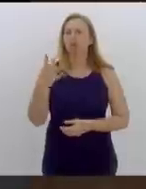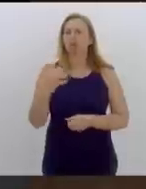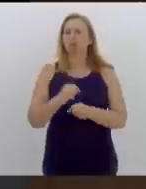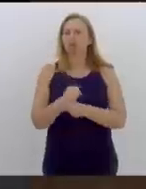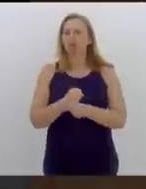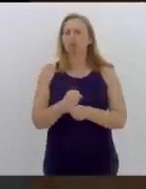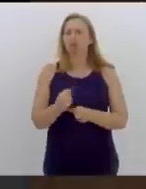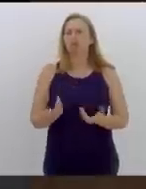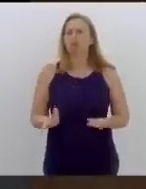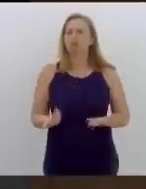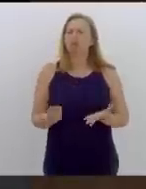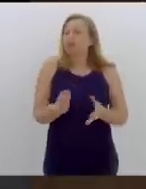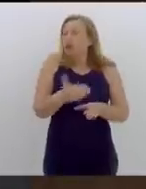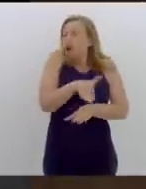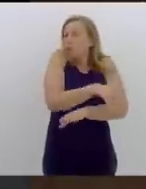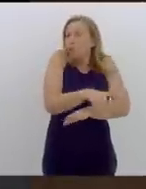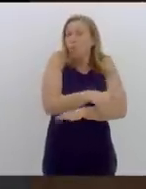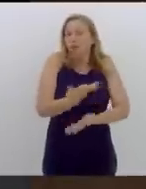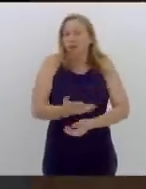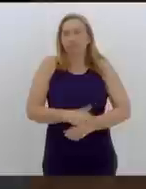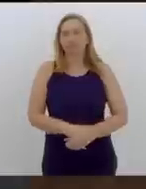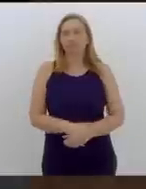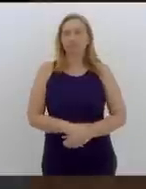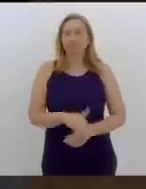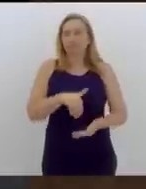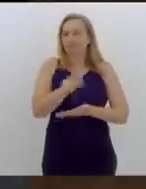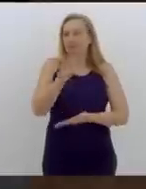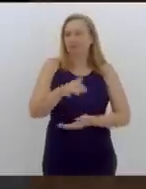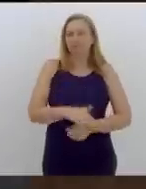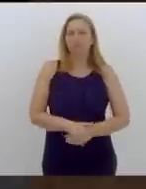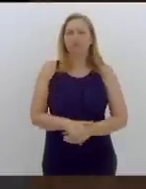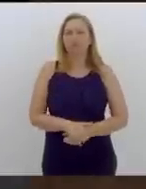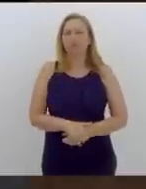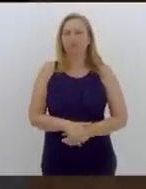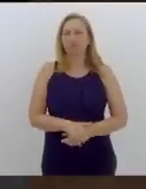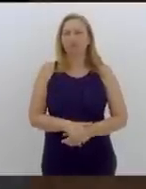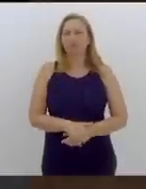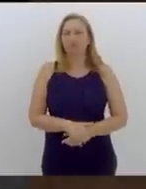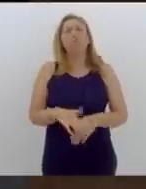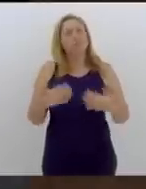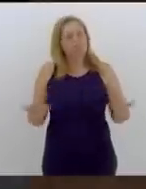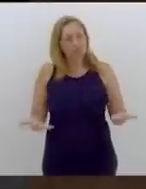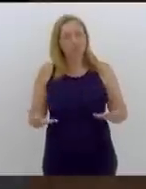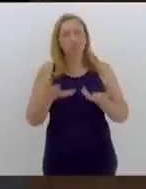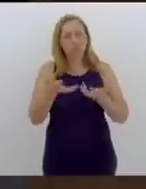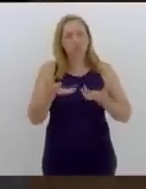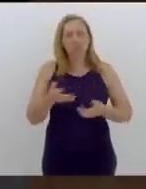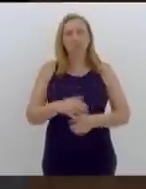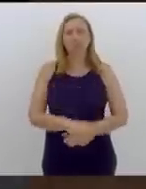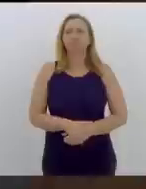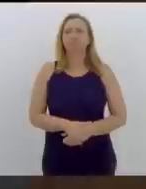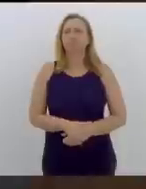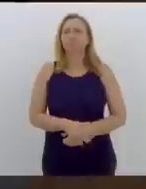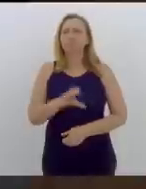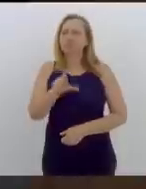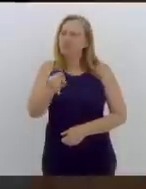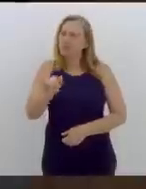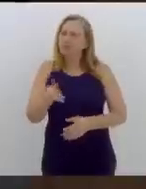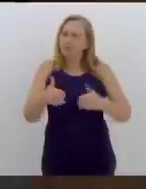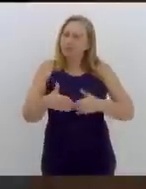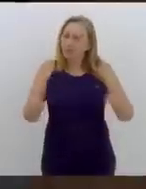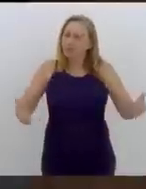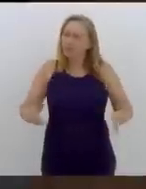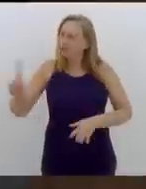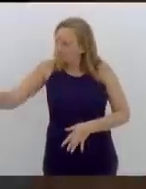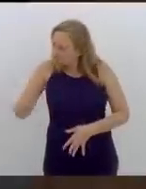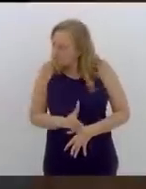Tô na rua ou seja saiu dum para outro para família Então é isso que eu quero abre uma CPI eles tem que